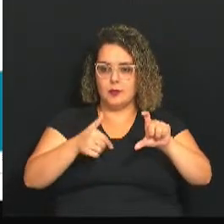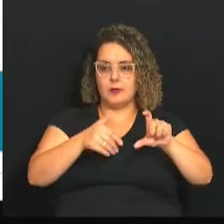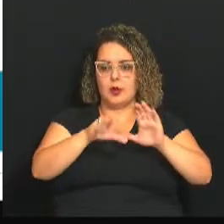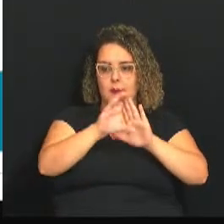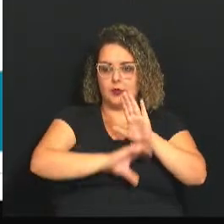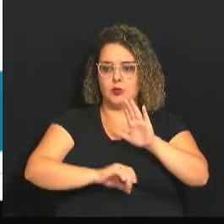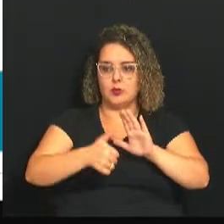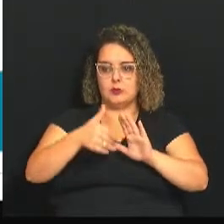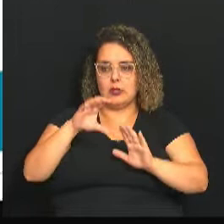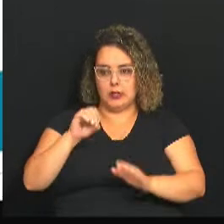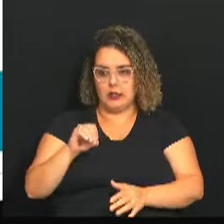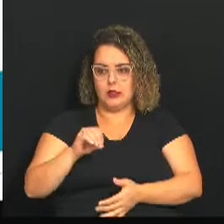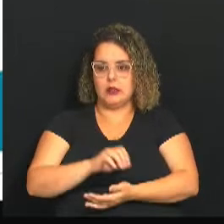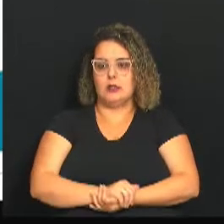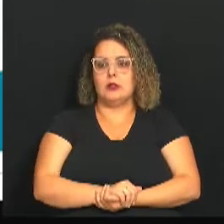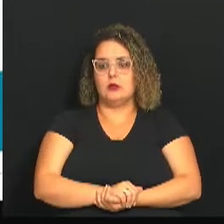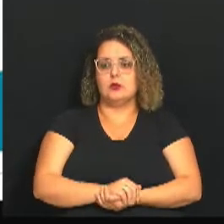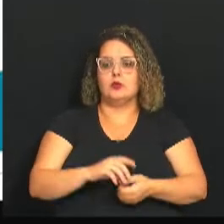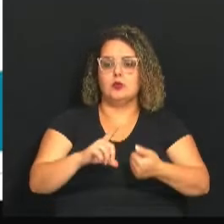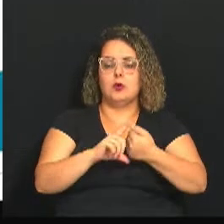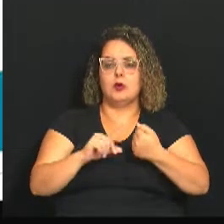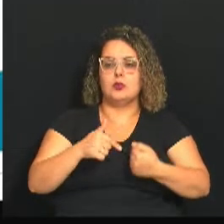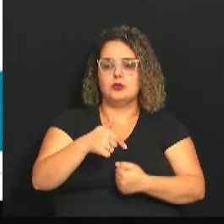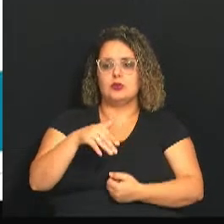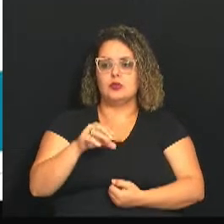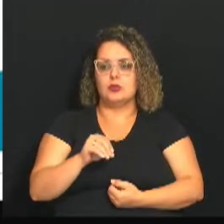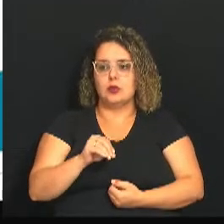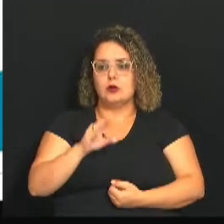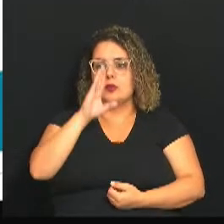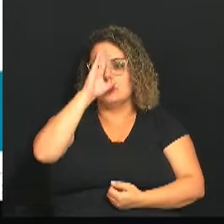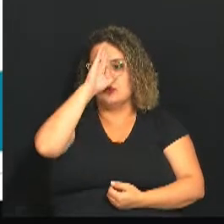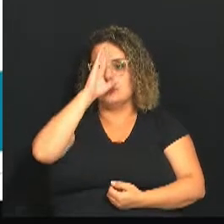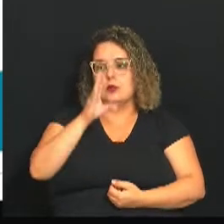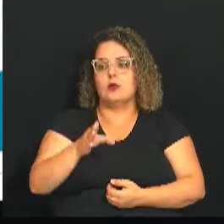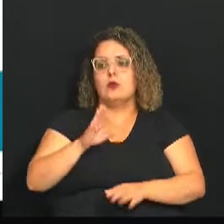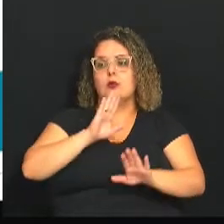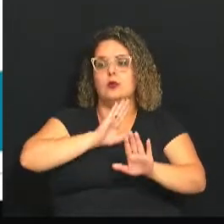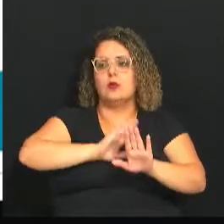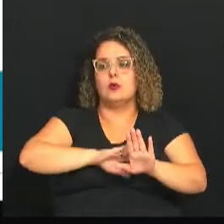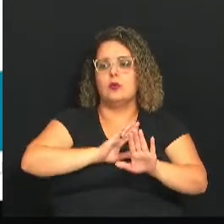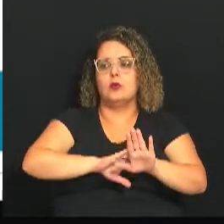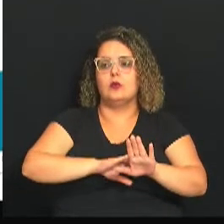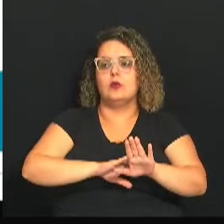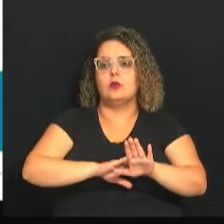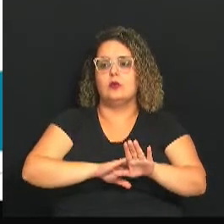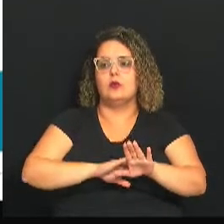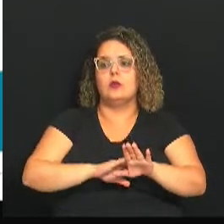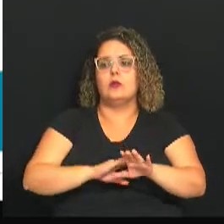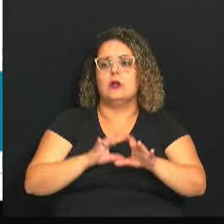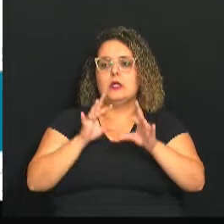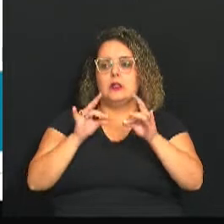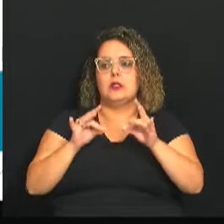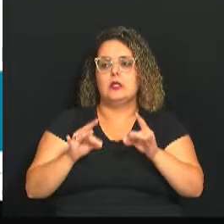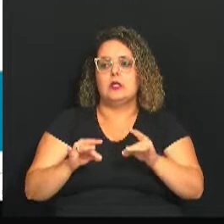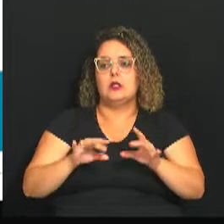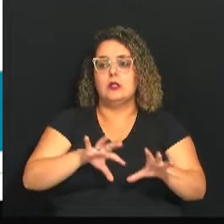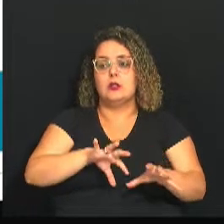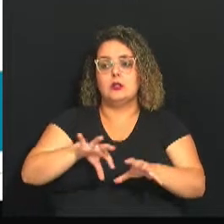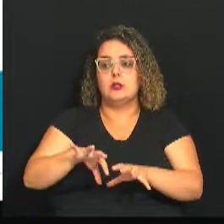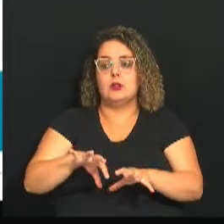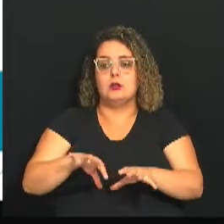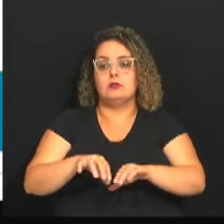e especificamente o artigo 70, que define como prioritárias as ações de eliminação e mitigação de pontos de enchentes